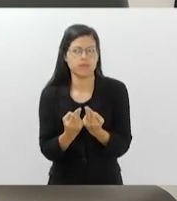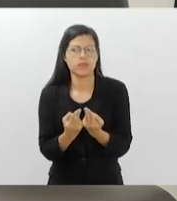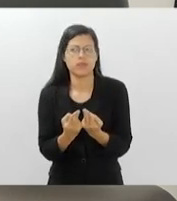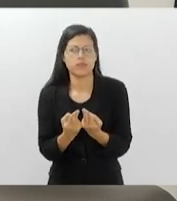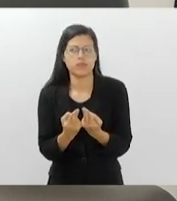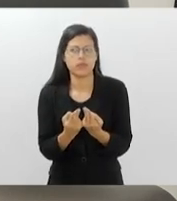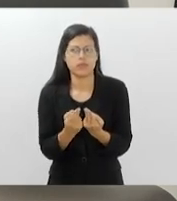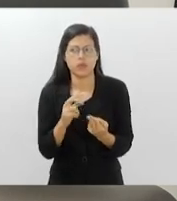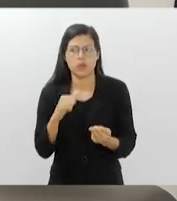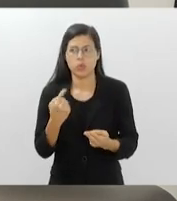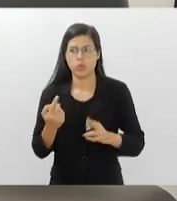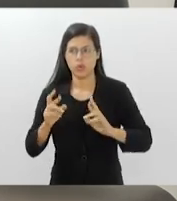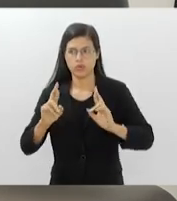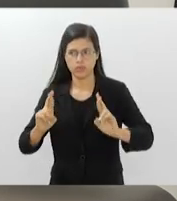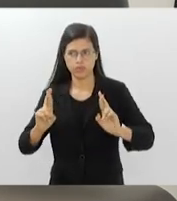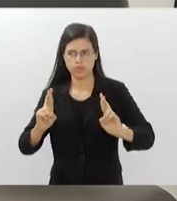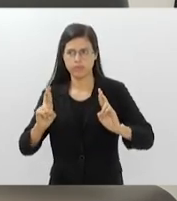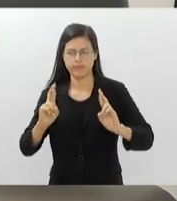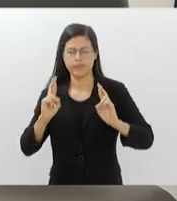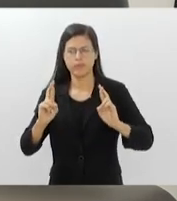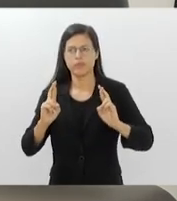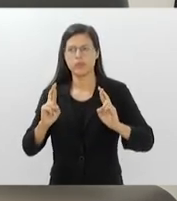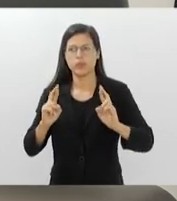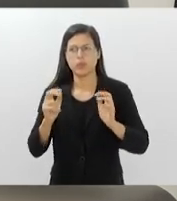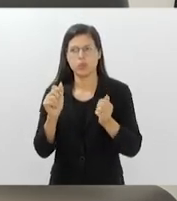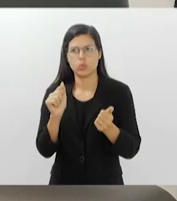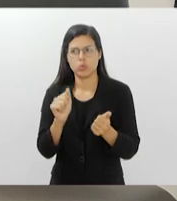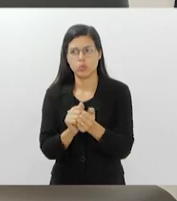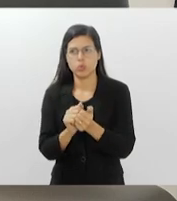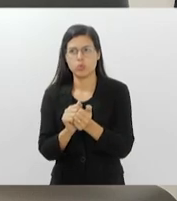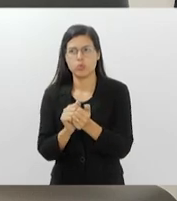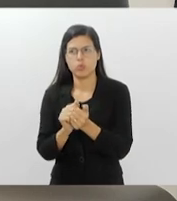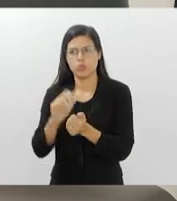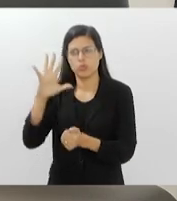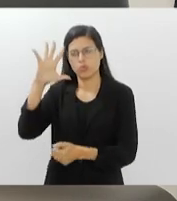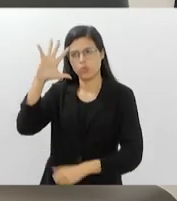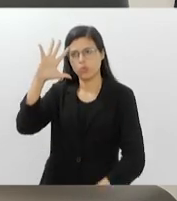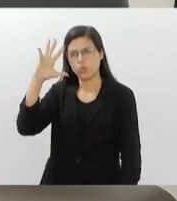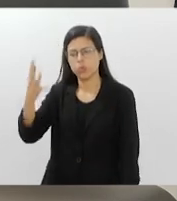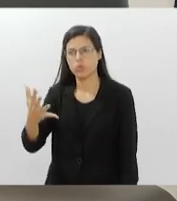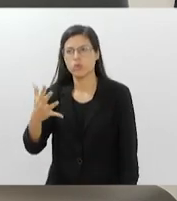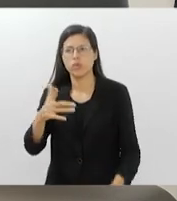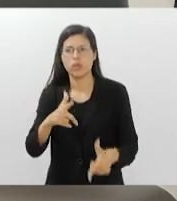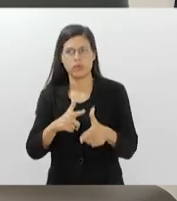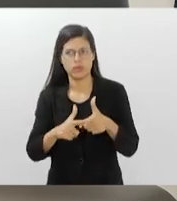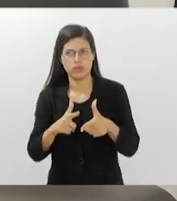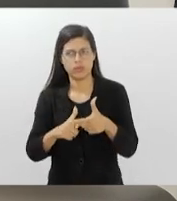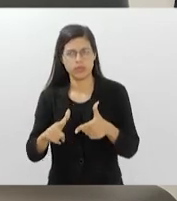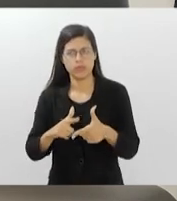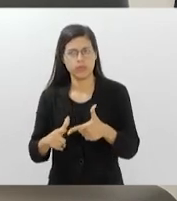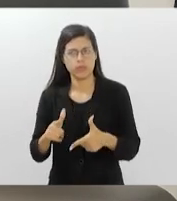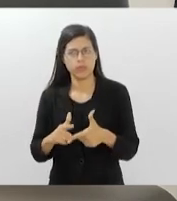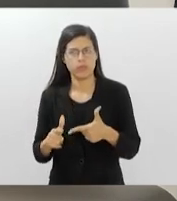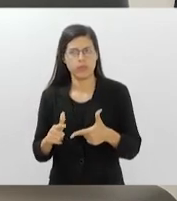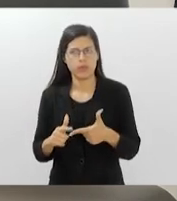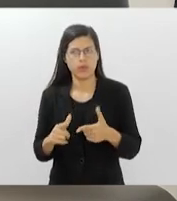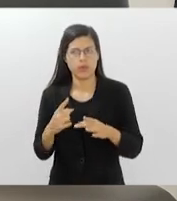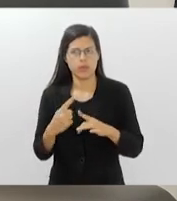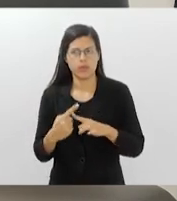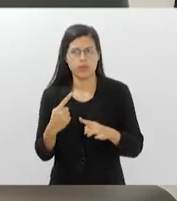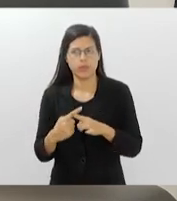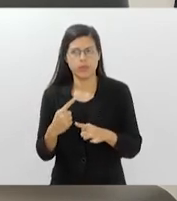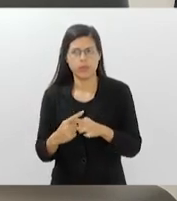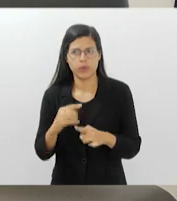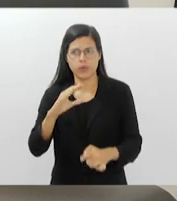a gente espera que possa eh juntos solucionar todas essas questões porque eh o